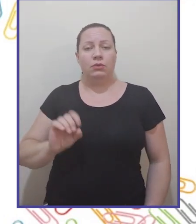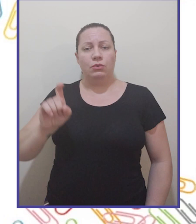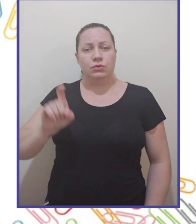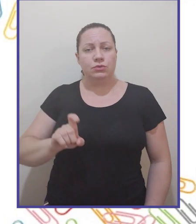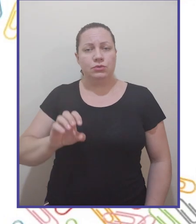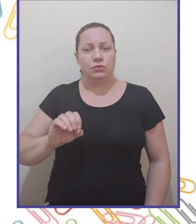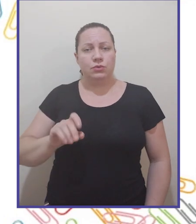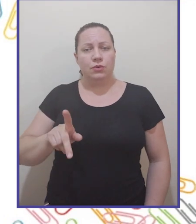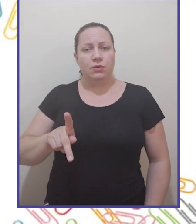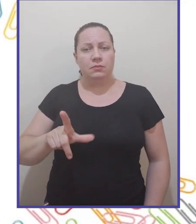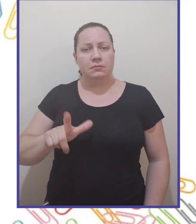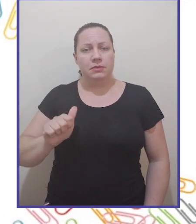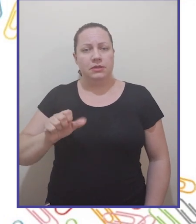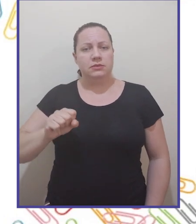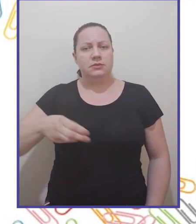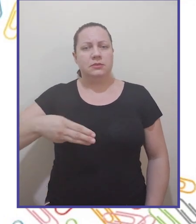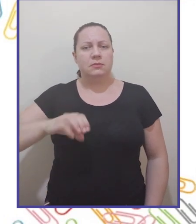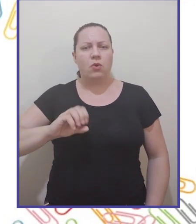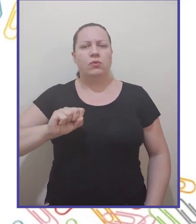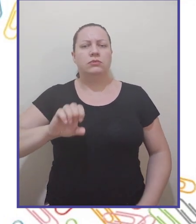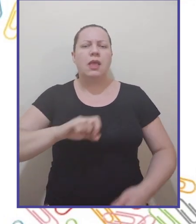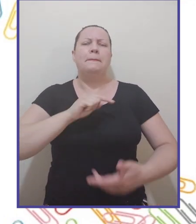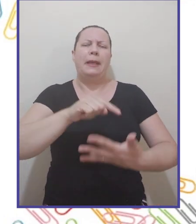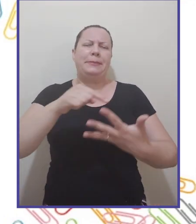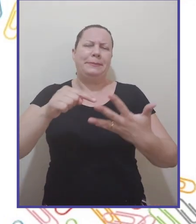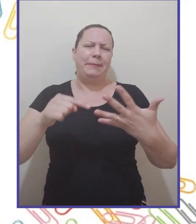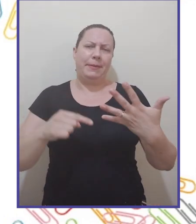toxoplasmose, doença de Chagas e malária.